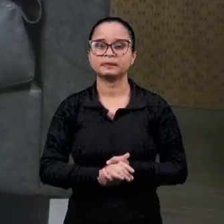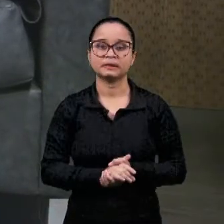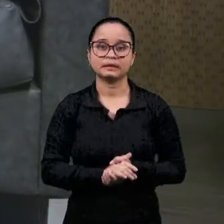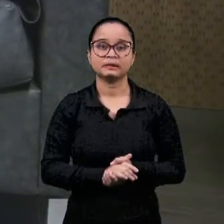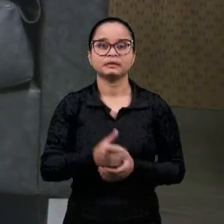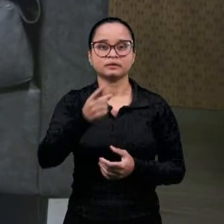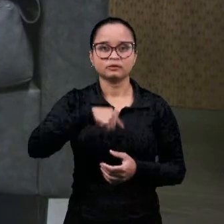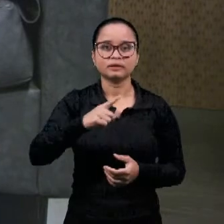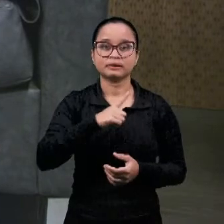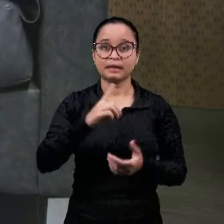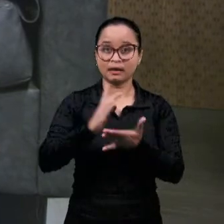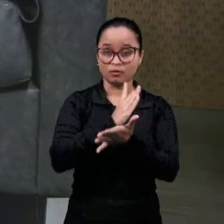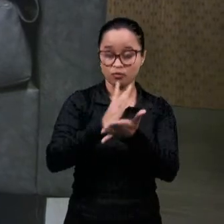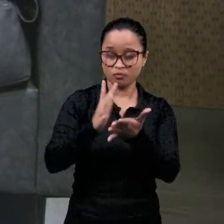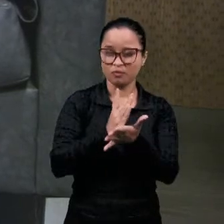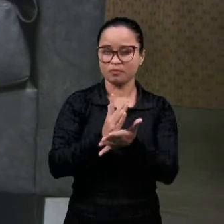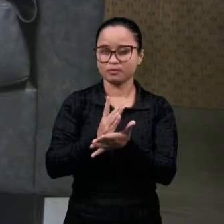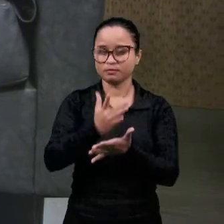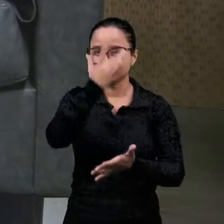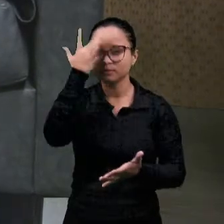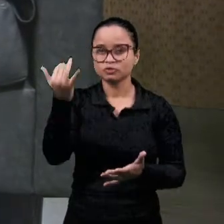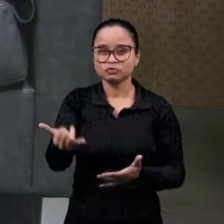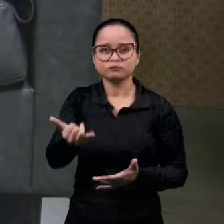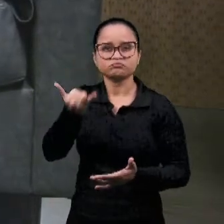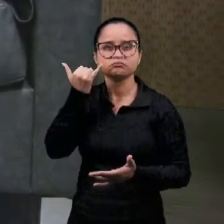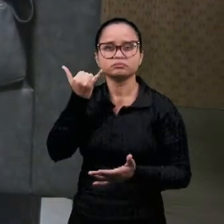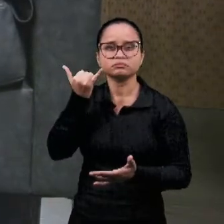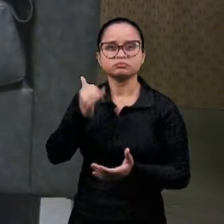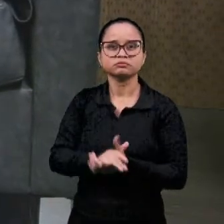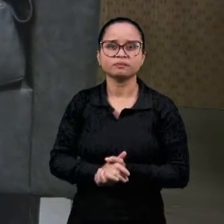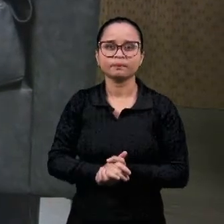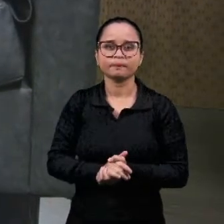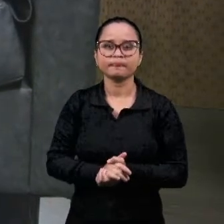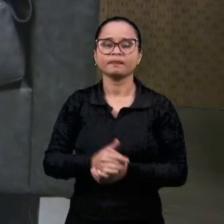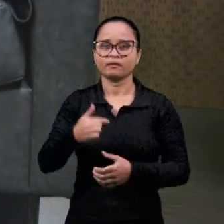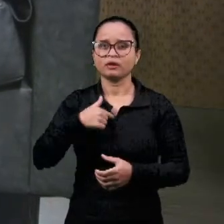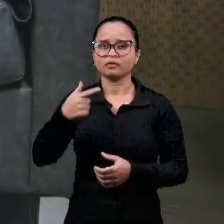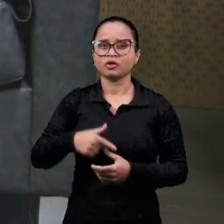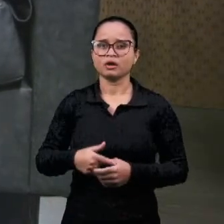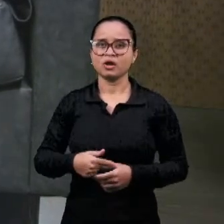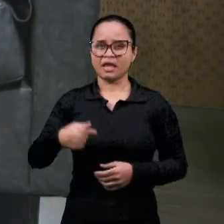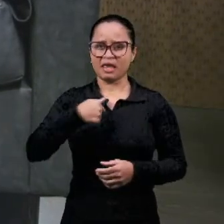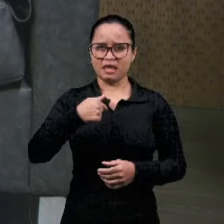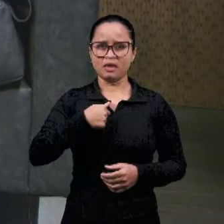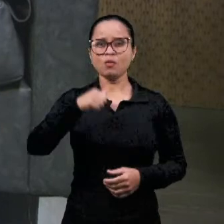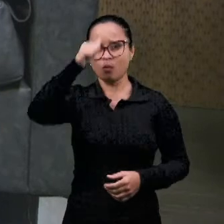temos algumas ligações, inclusive, de pessoas que se declararam, eu falo assim, eu sou